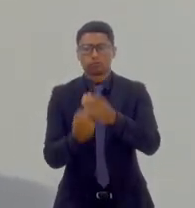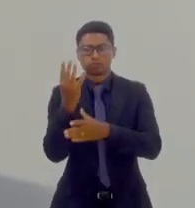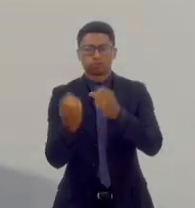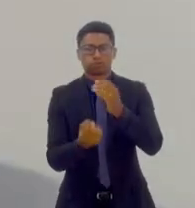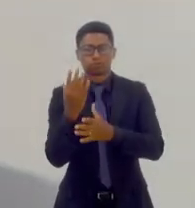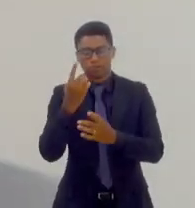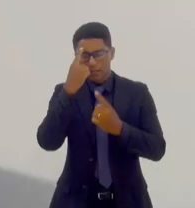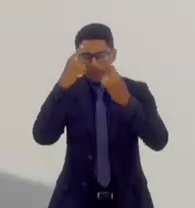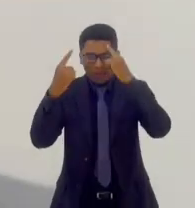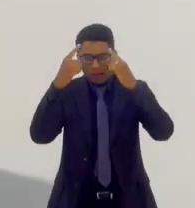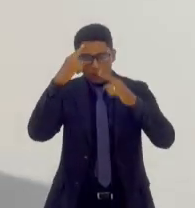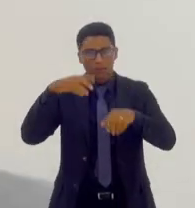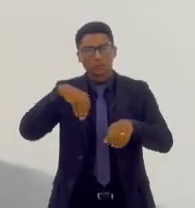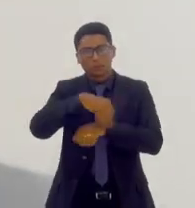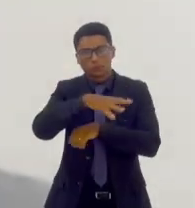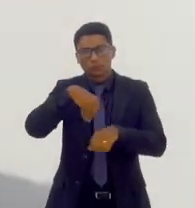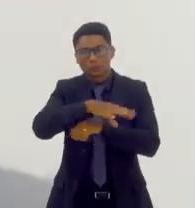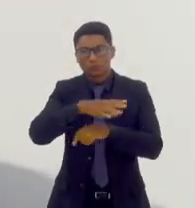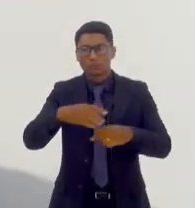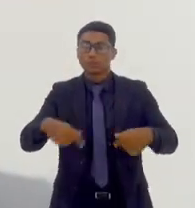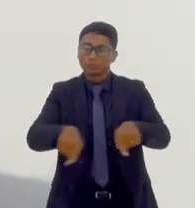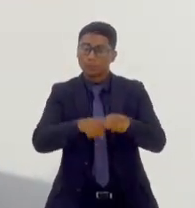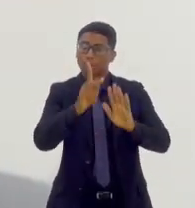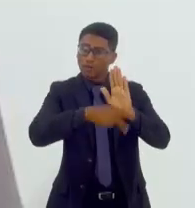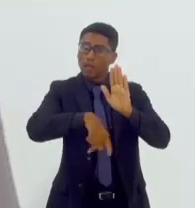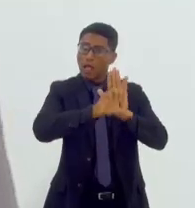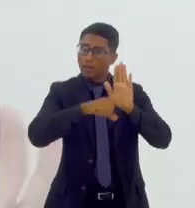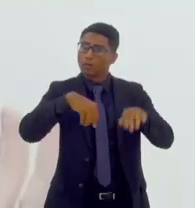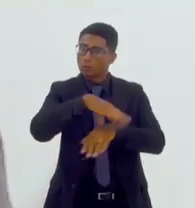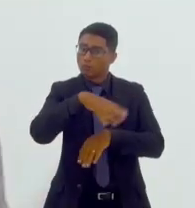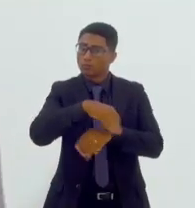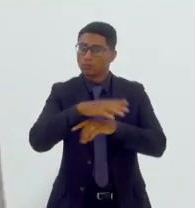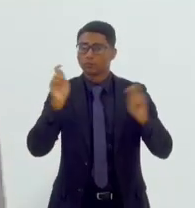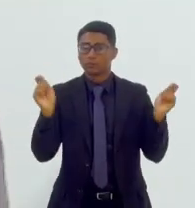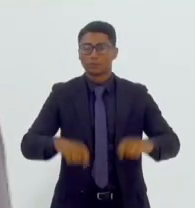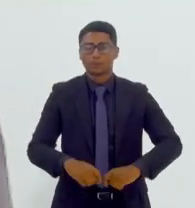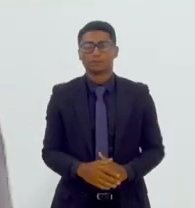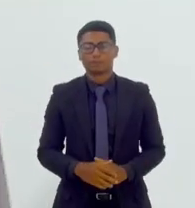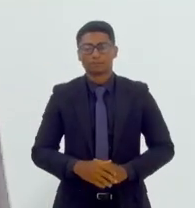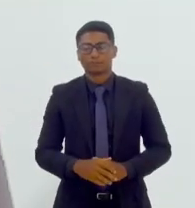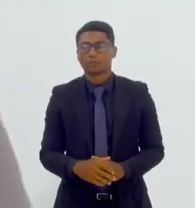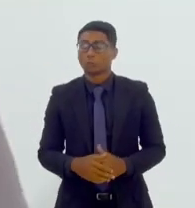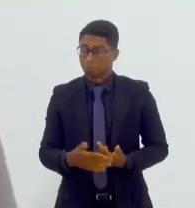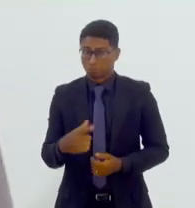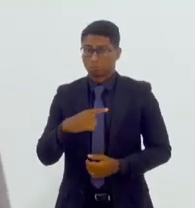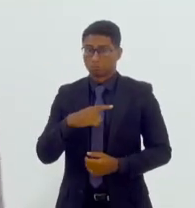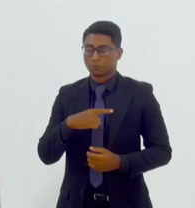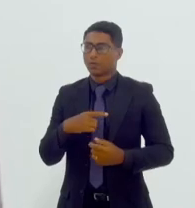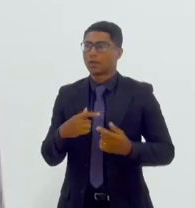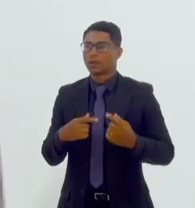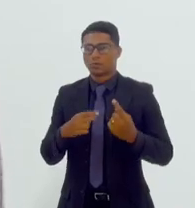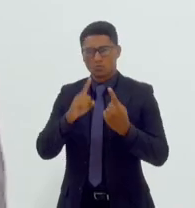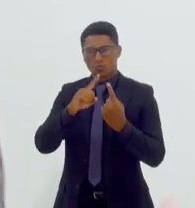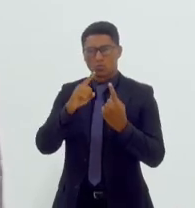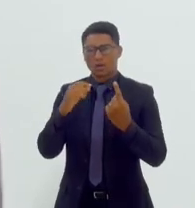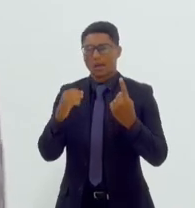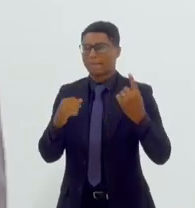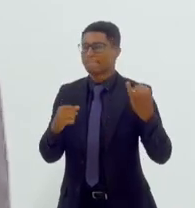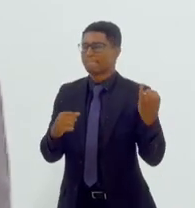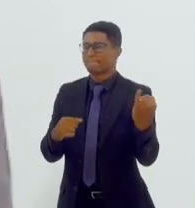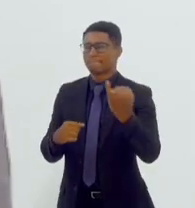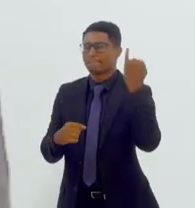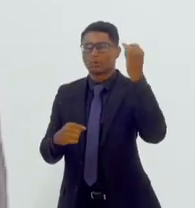com ideias e sugestões, inclusive para projetos de lei. Um dos pontos importantes que estão desafiando todos os